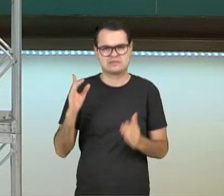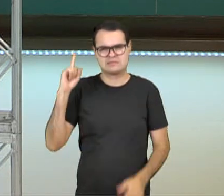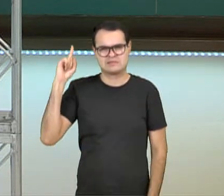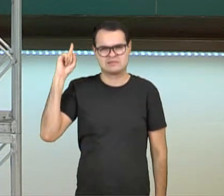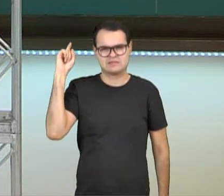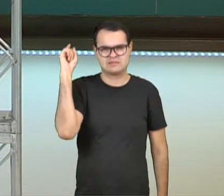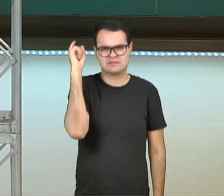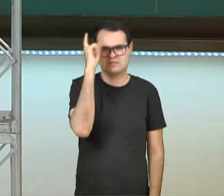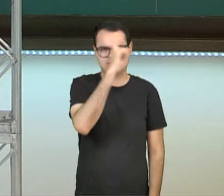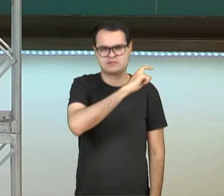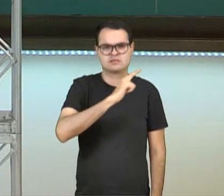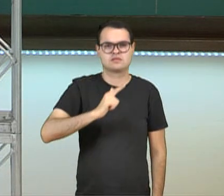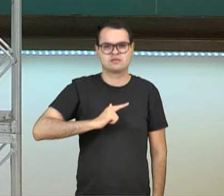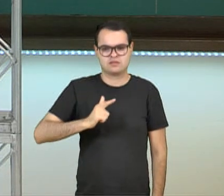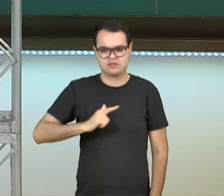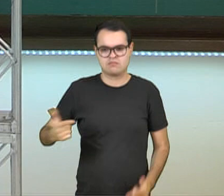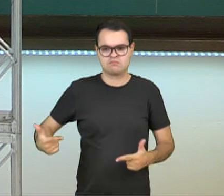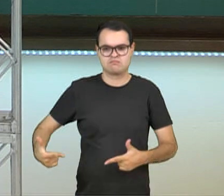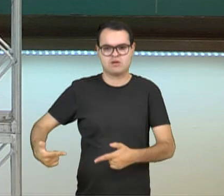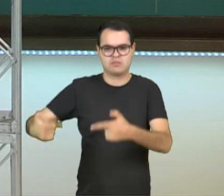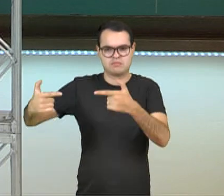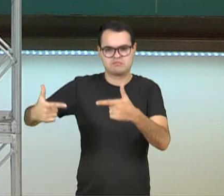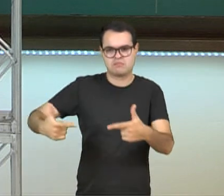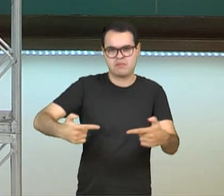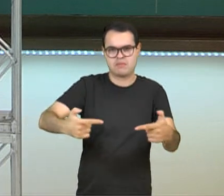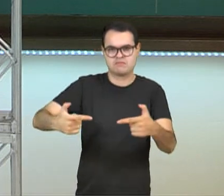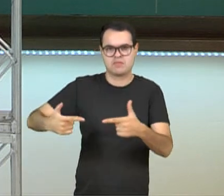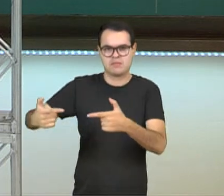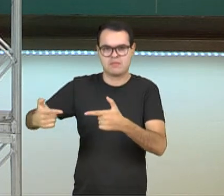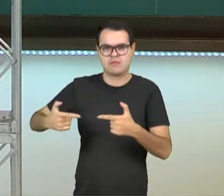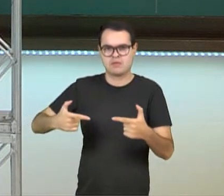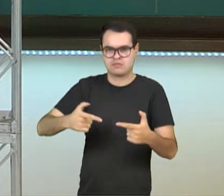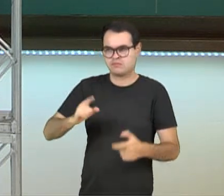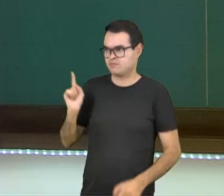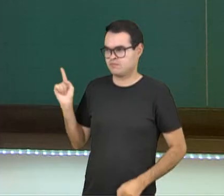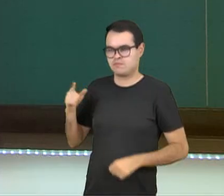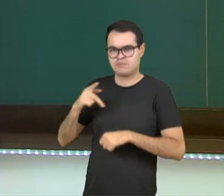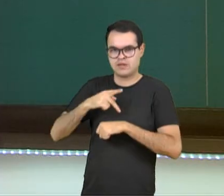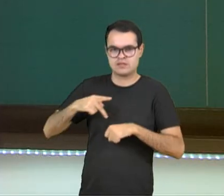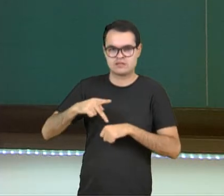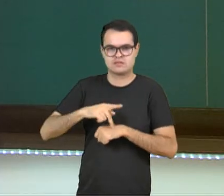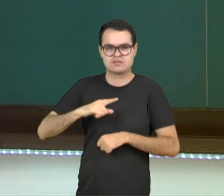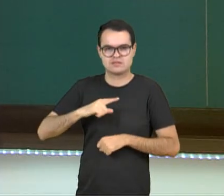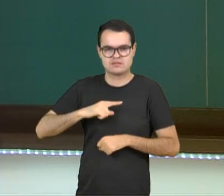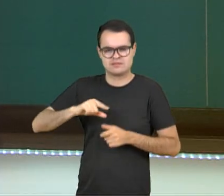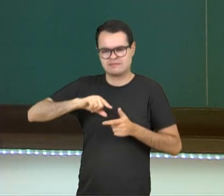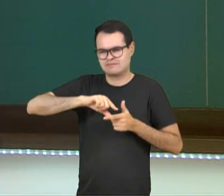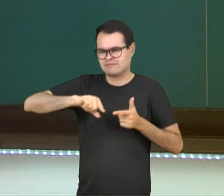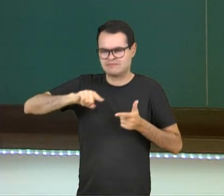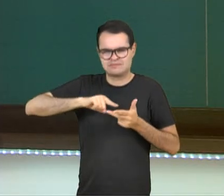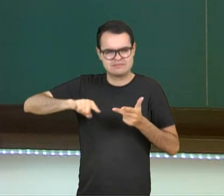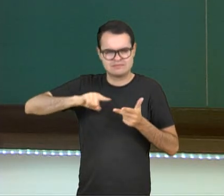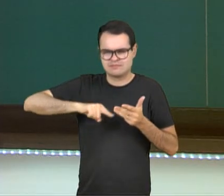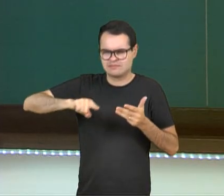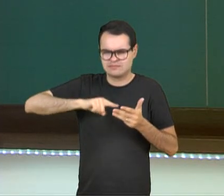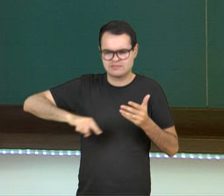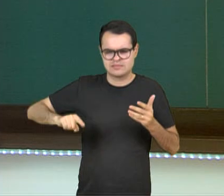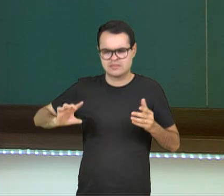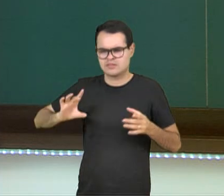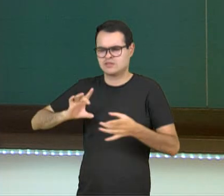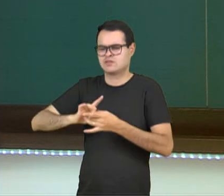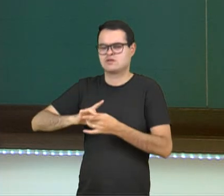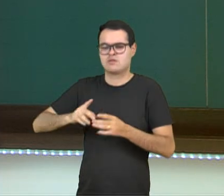dificuldade, ainda tem os conflitos, tá? Entre os países. Tem sediado violentos conflitos relacionados à luta